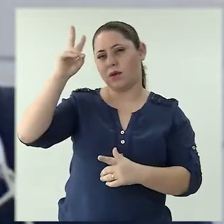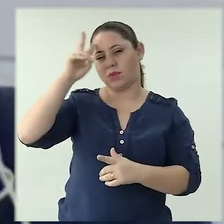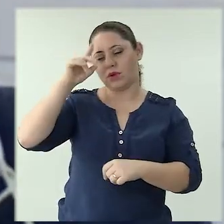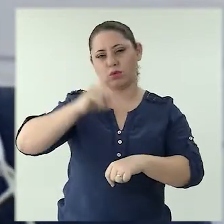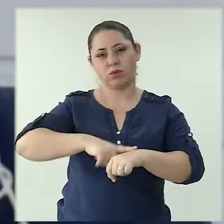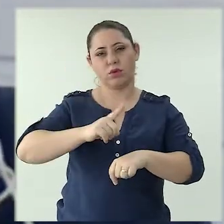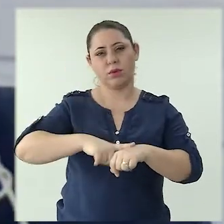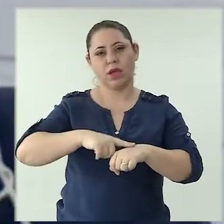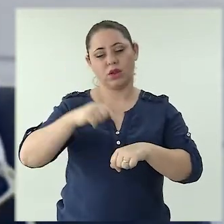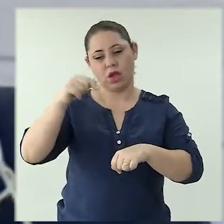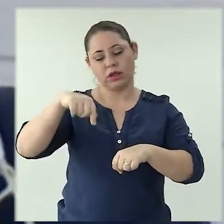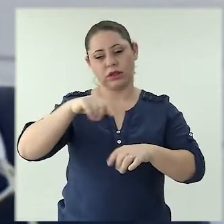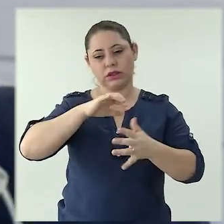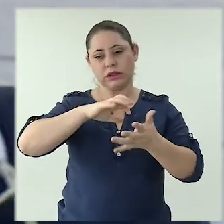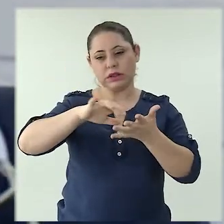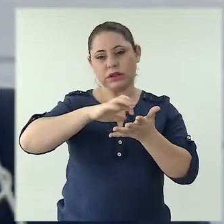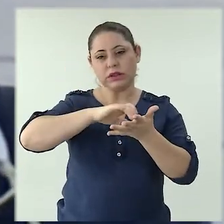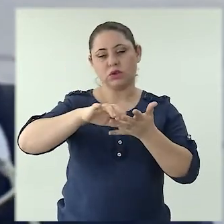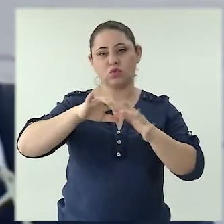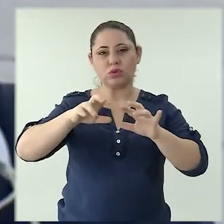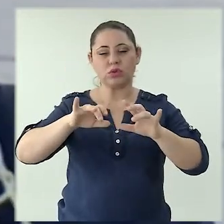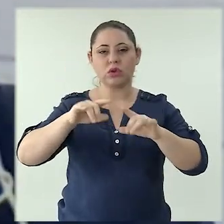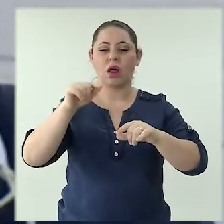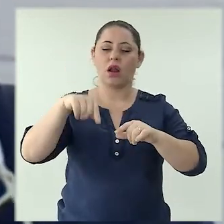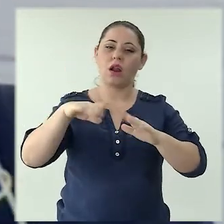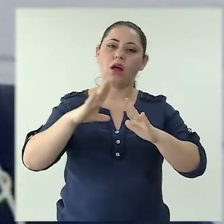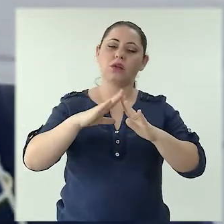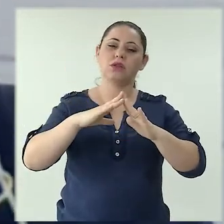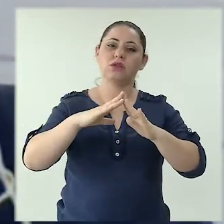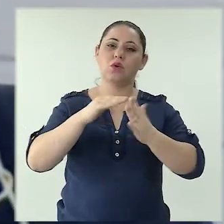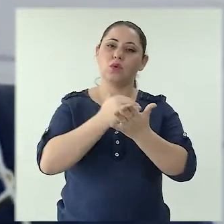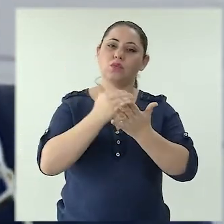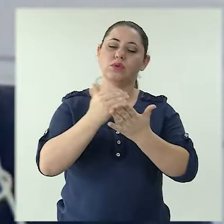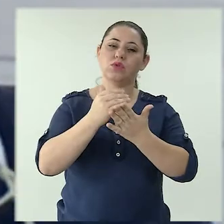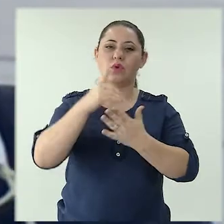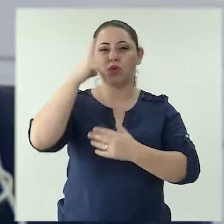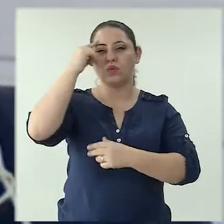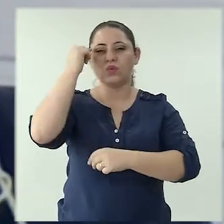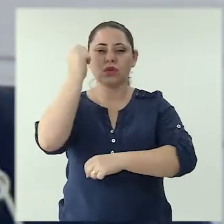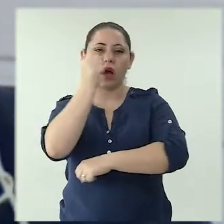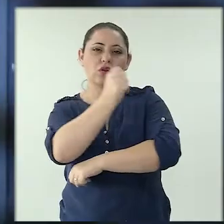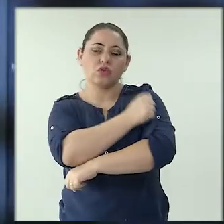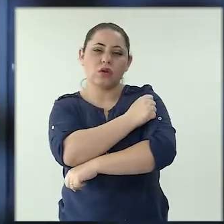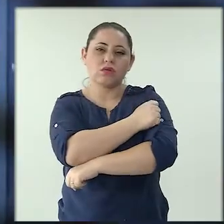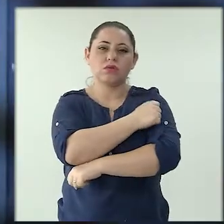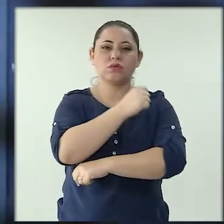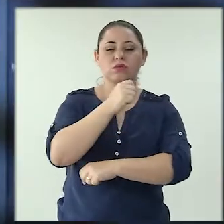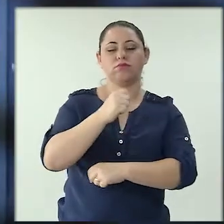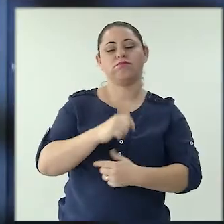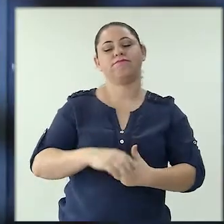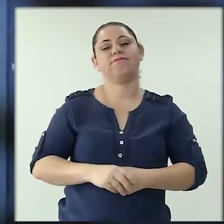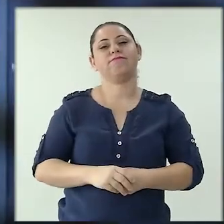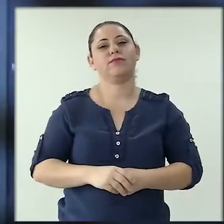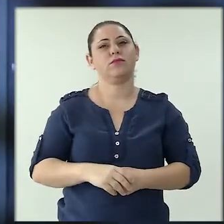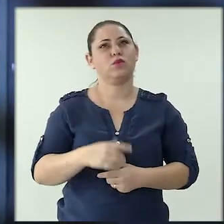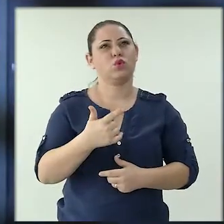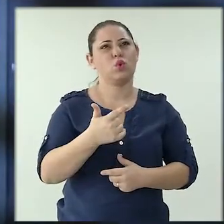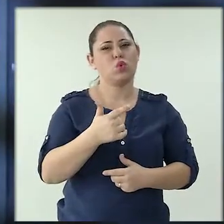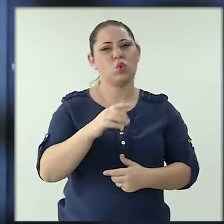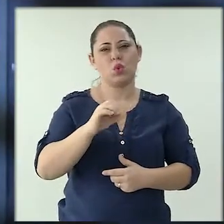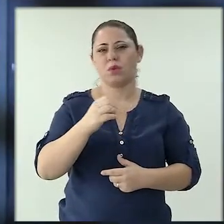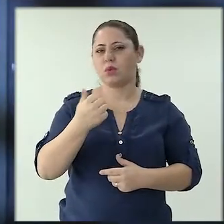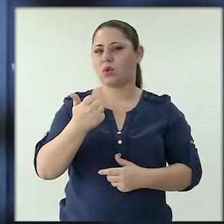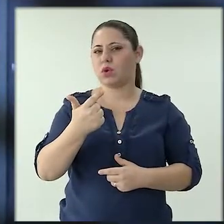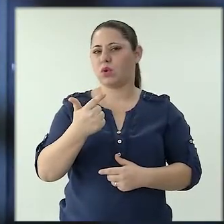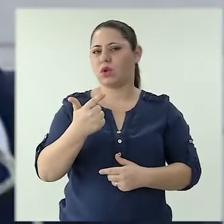momentos aqui no escritório Vargas Rumiato, onde você iniciou aí os estágios. É verdade, 2014